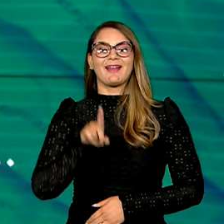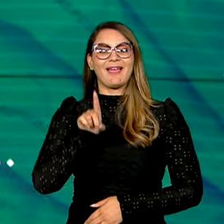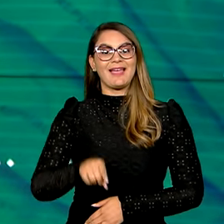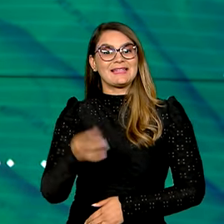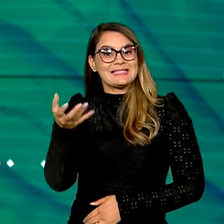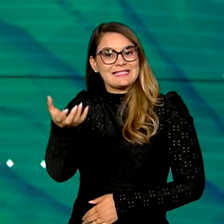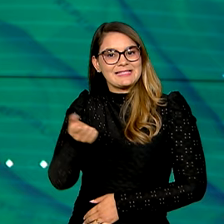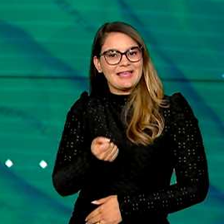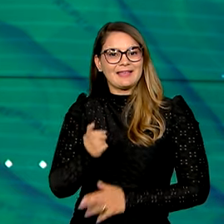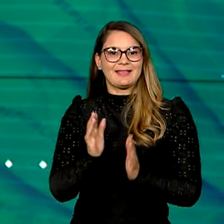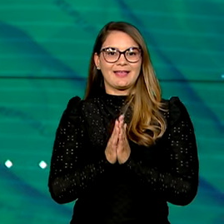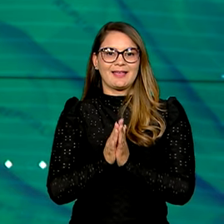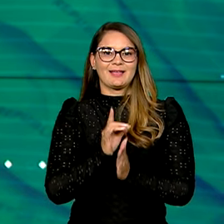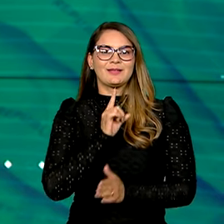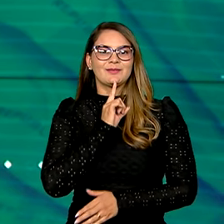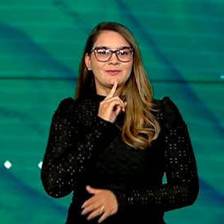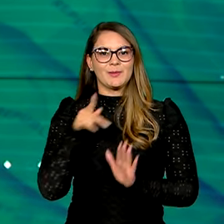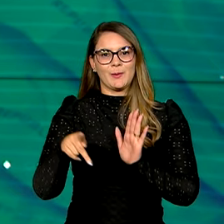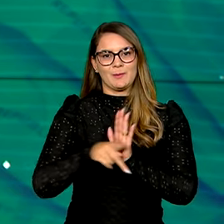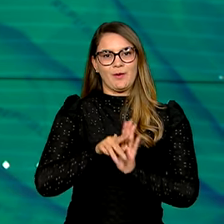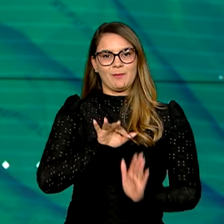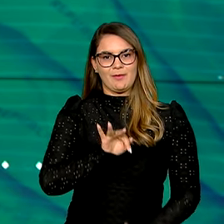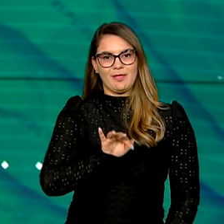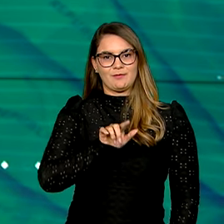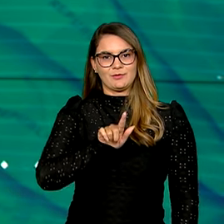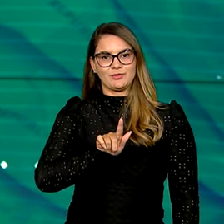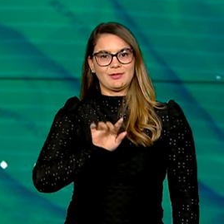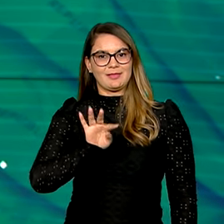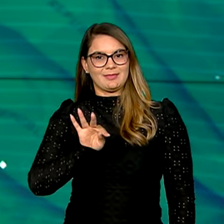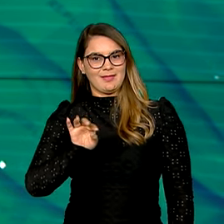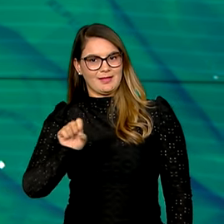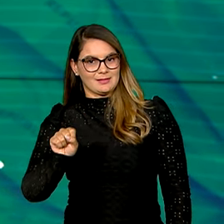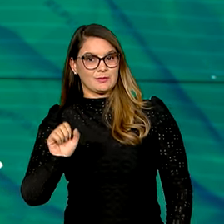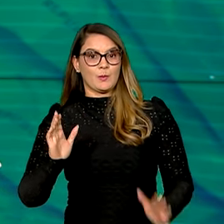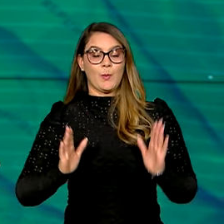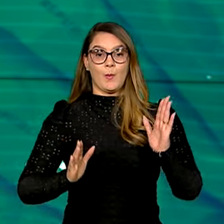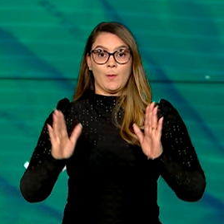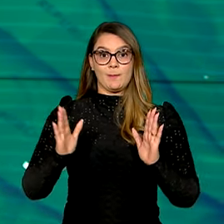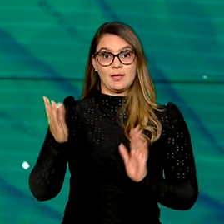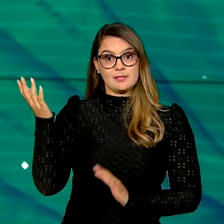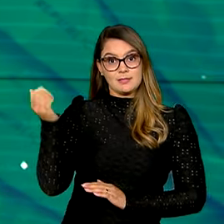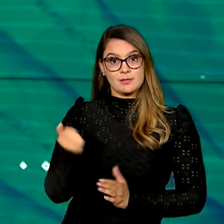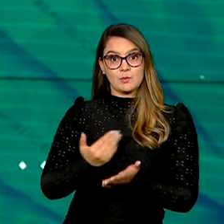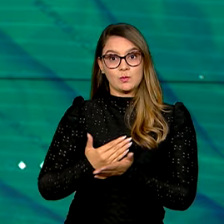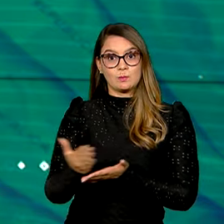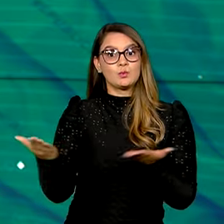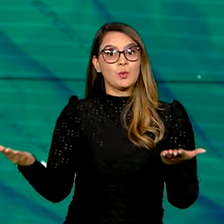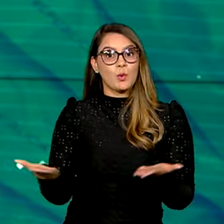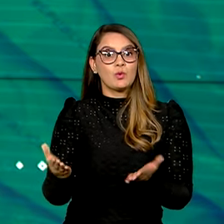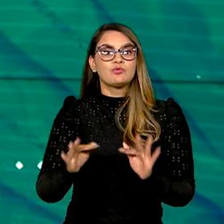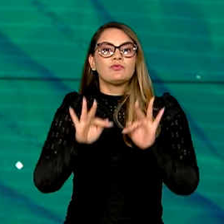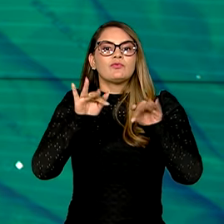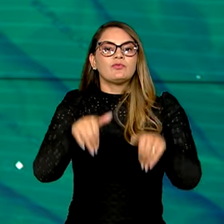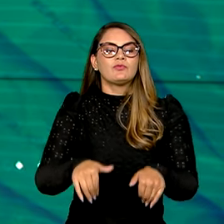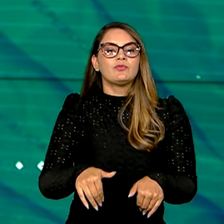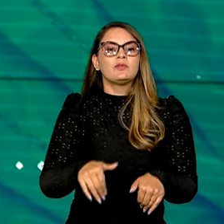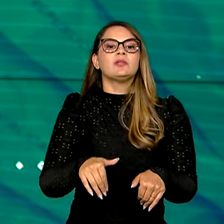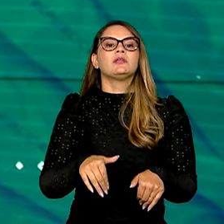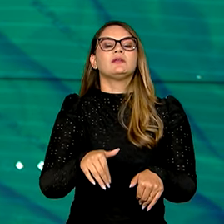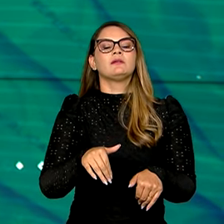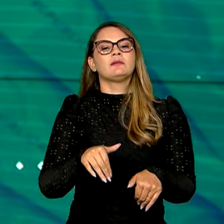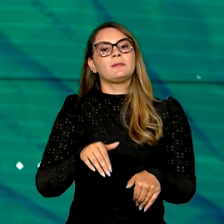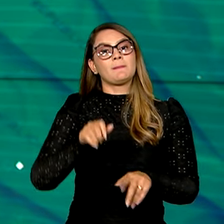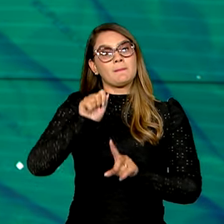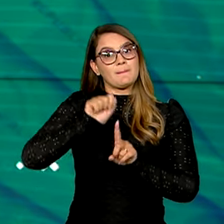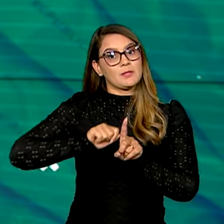saque aniversário do Fundo de Garantia do Tempo de Serviço. O período de saques começou hoje e acaba no último dia útil